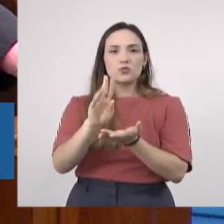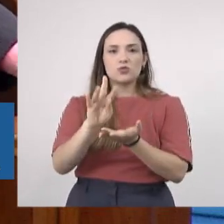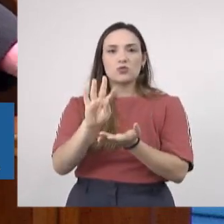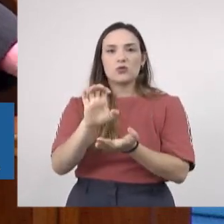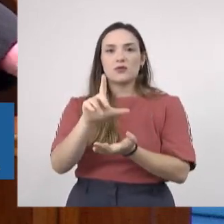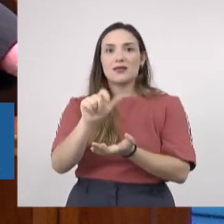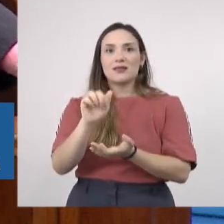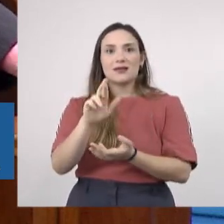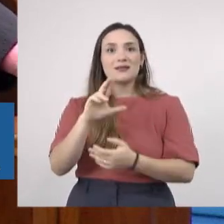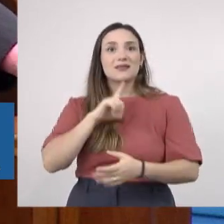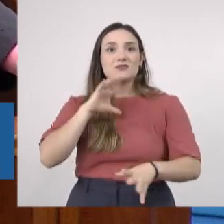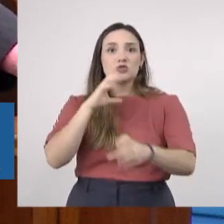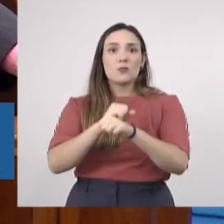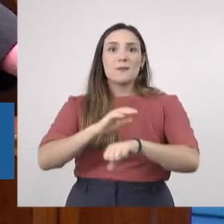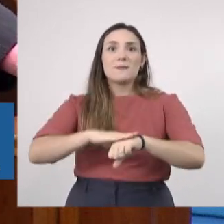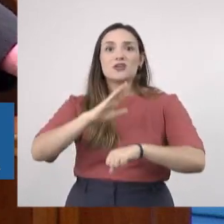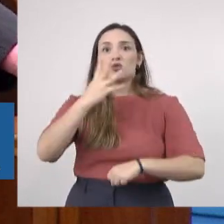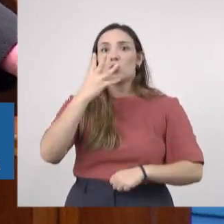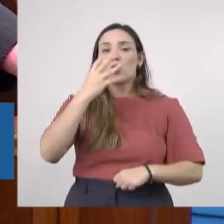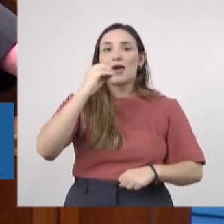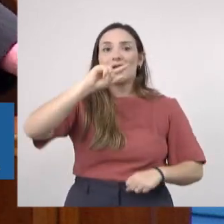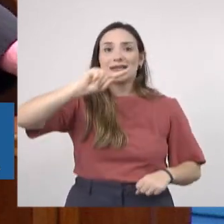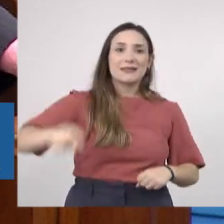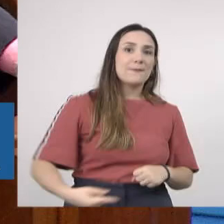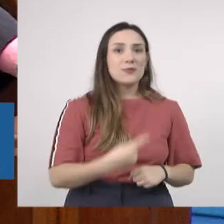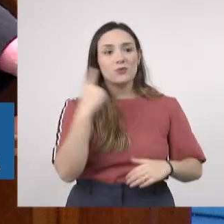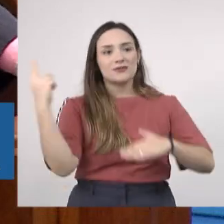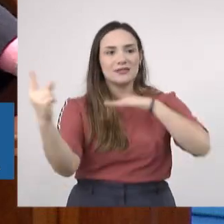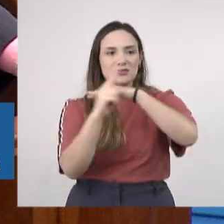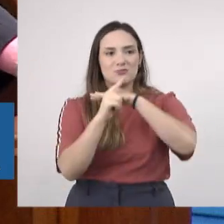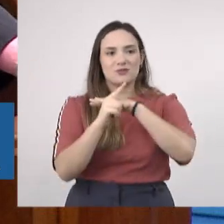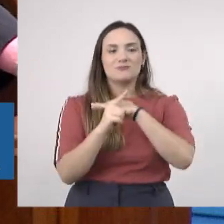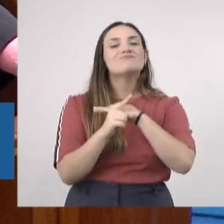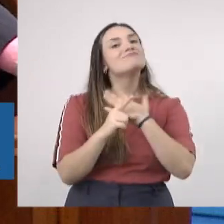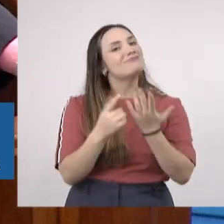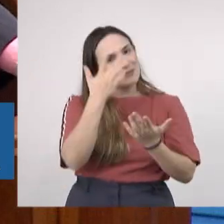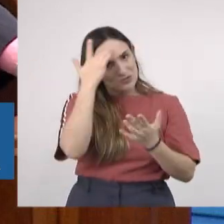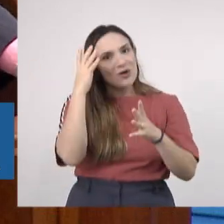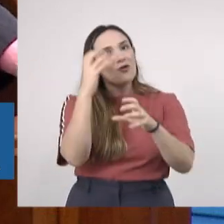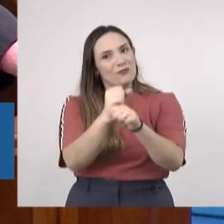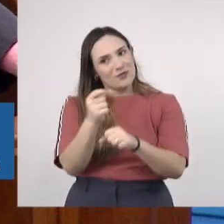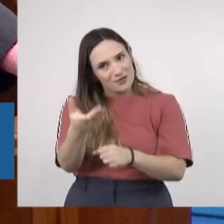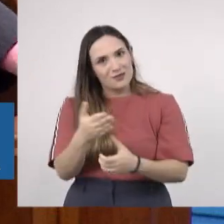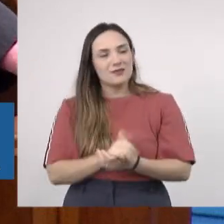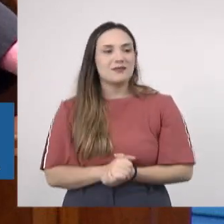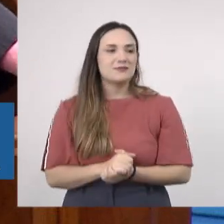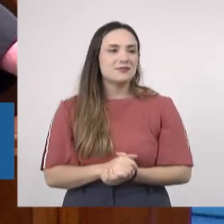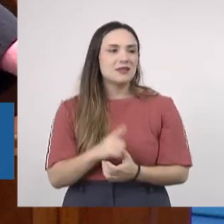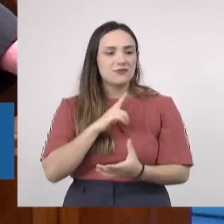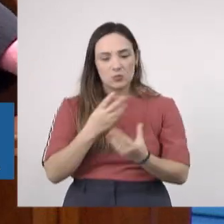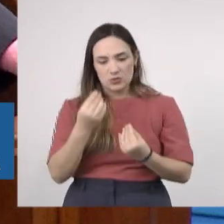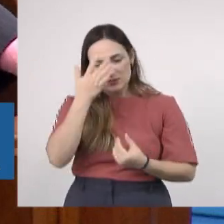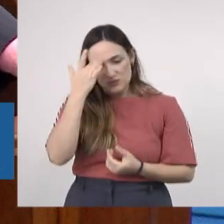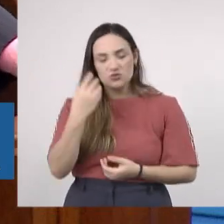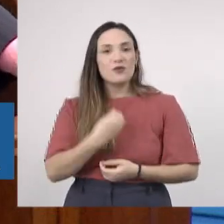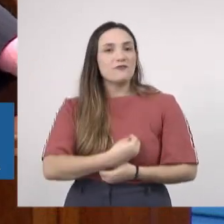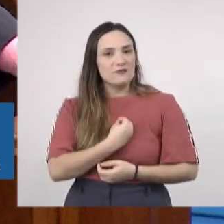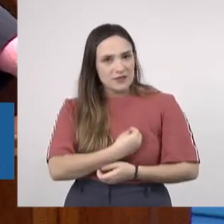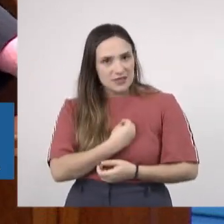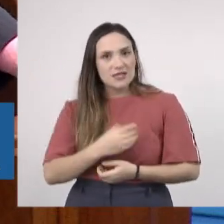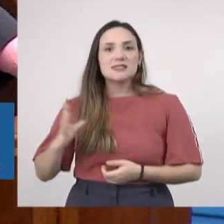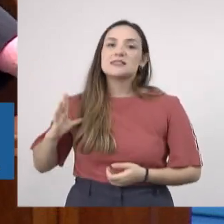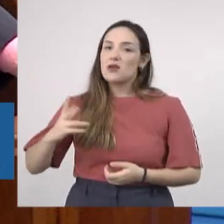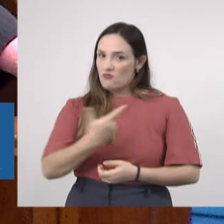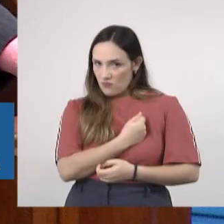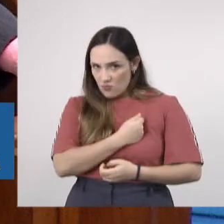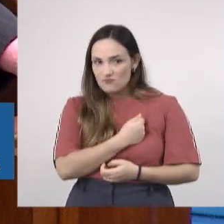atendimentos. Isso porque a população confia no Conselho Tutelar que existe. Muitas vidas certamente foram salvas, foram esmeradas pela atuação